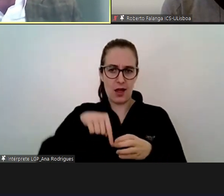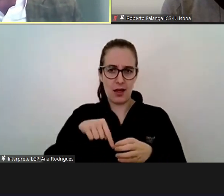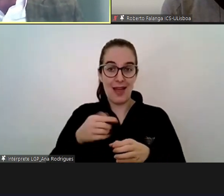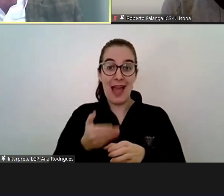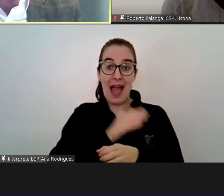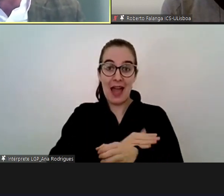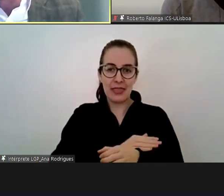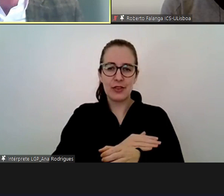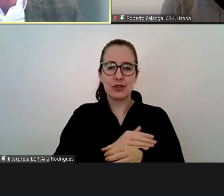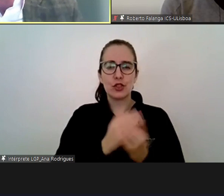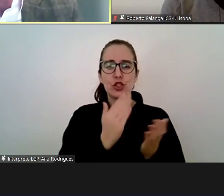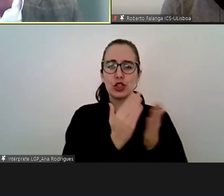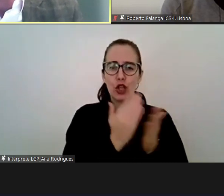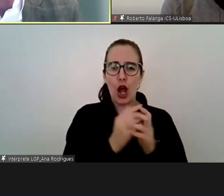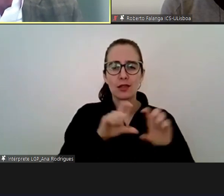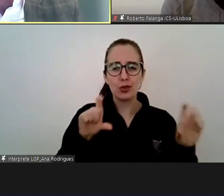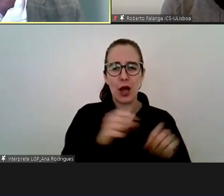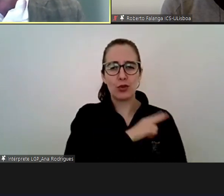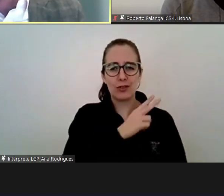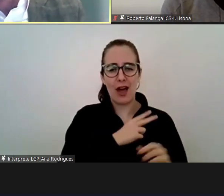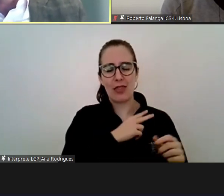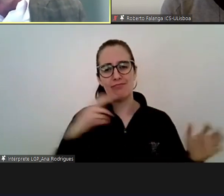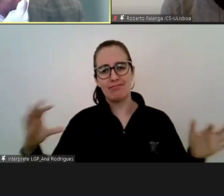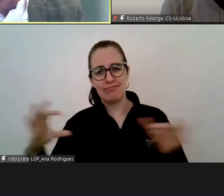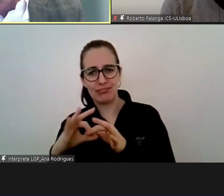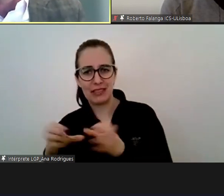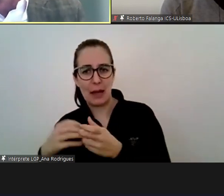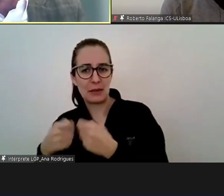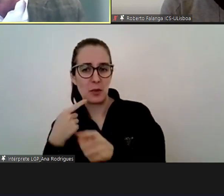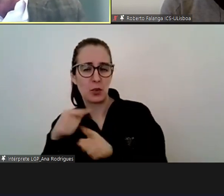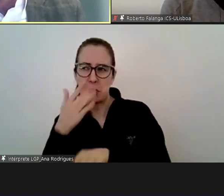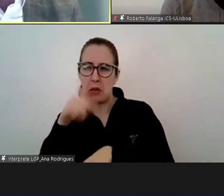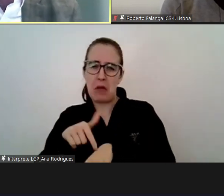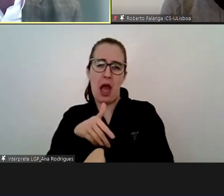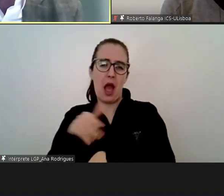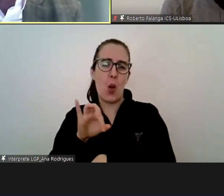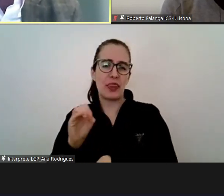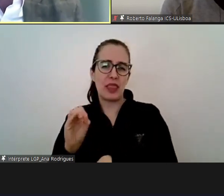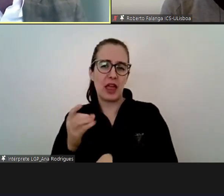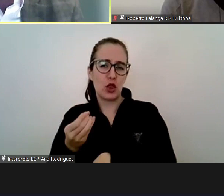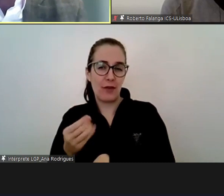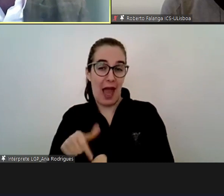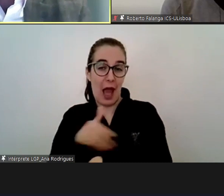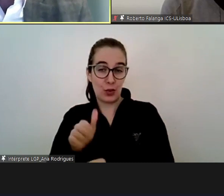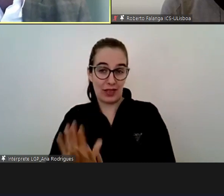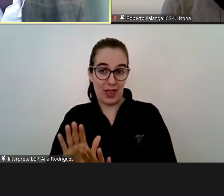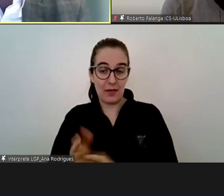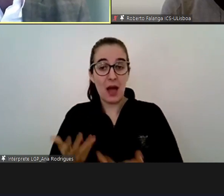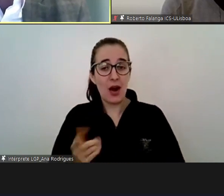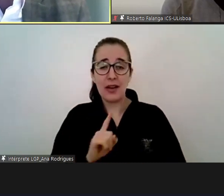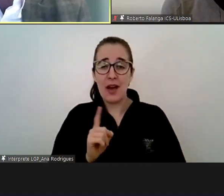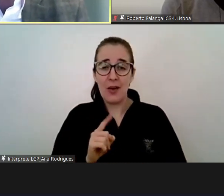dos partidos às escolas secundárias, às universidades, como tradicionalmente era nos anos 80 e 90, para ser um bocadinho uma fábrica de